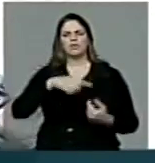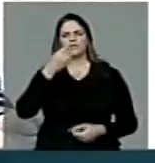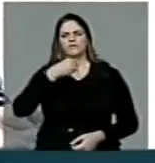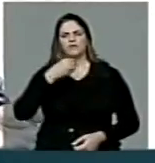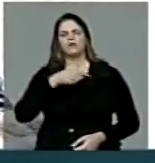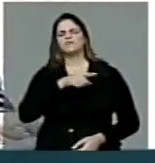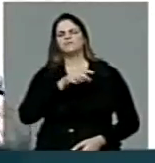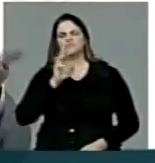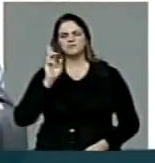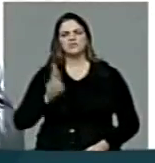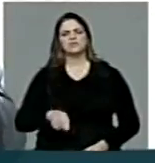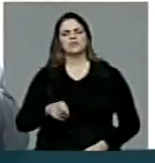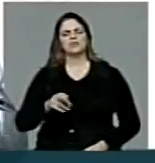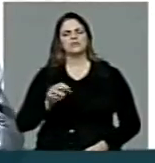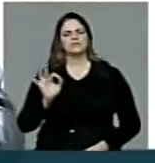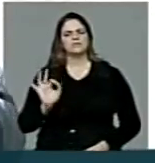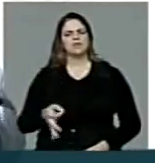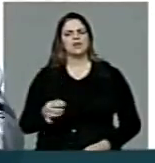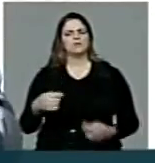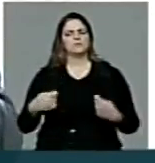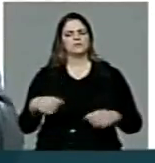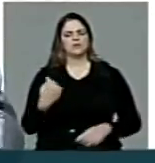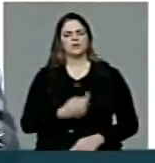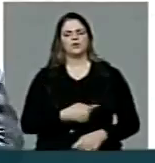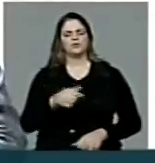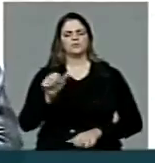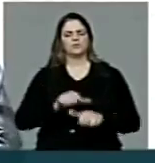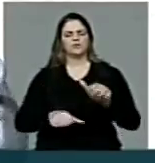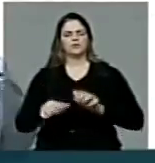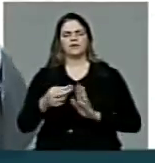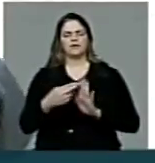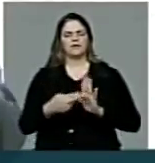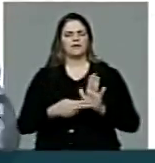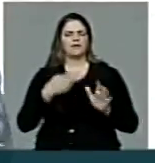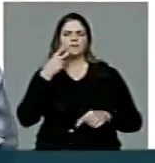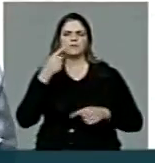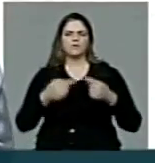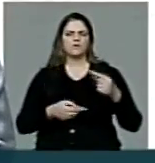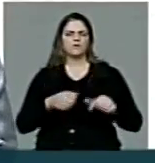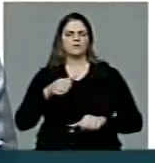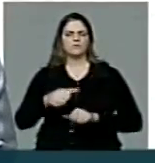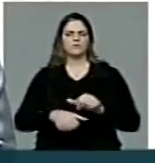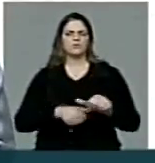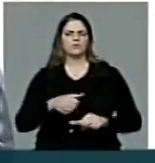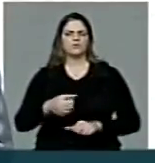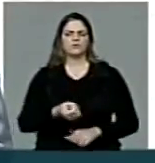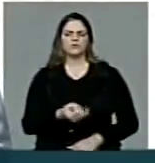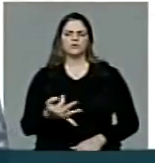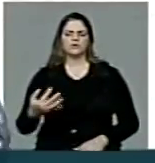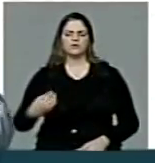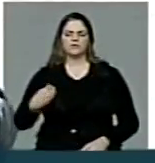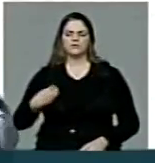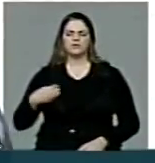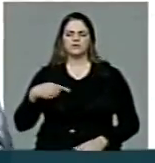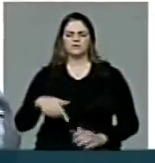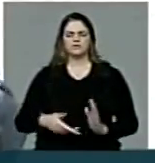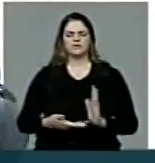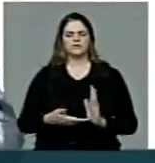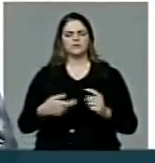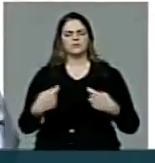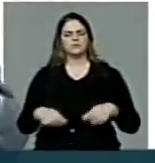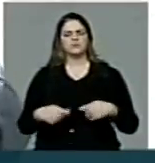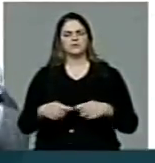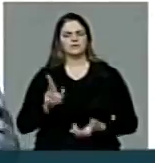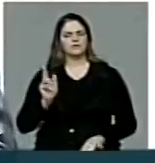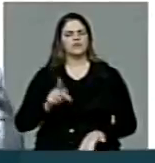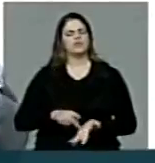fracassado. E é verdade, nós precisamos alterar as regras políticas para mudar a composição dessa casa, para que essa casa seja